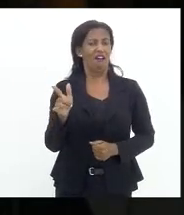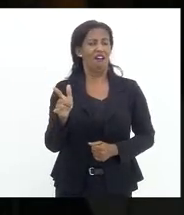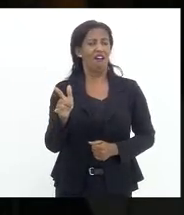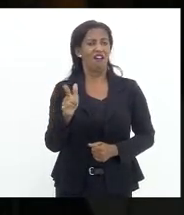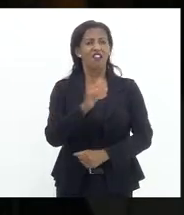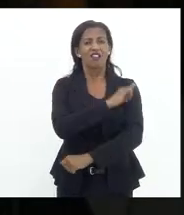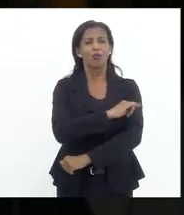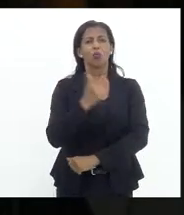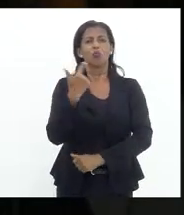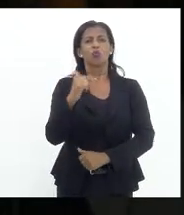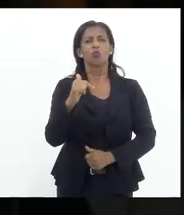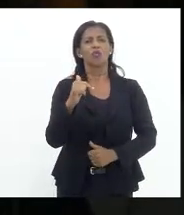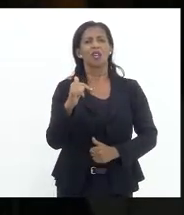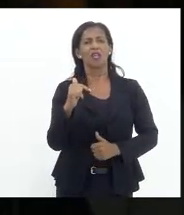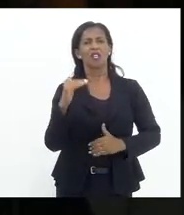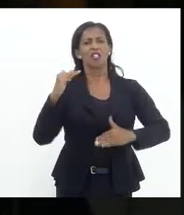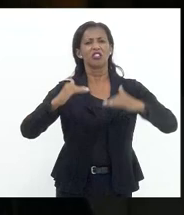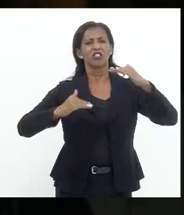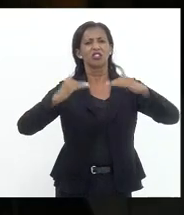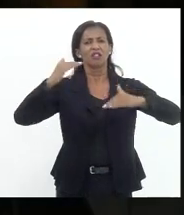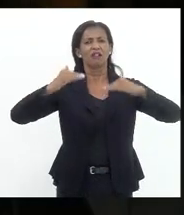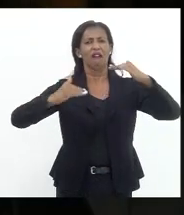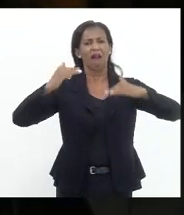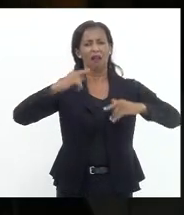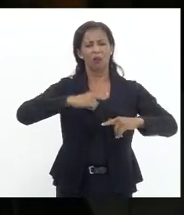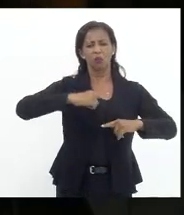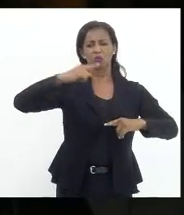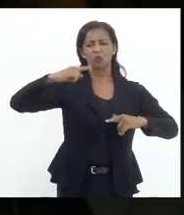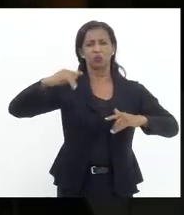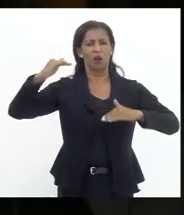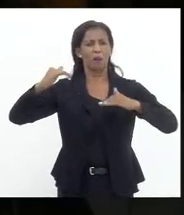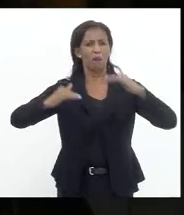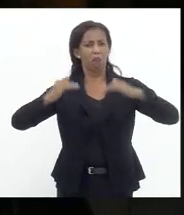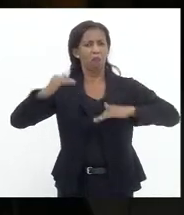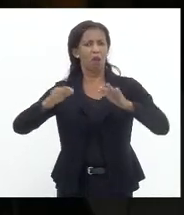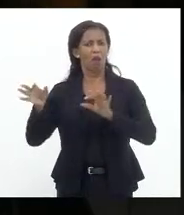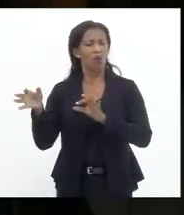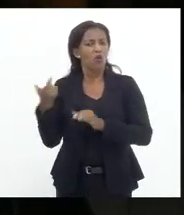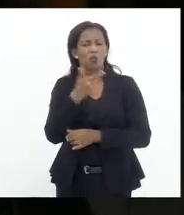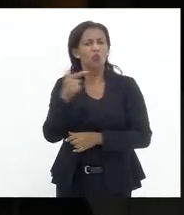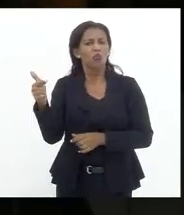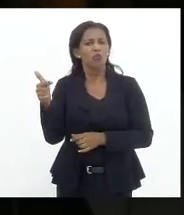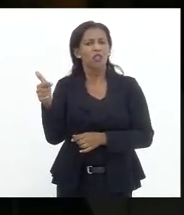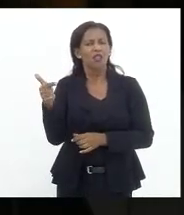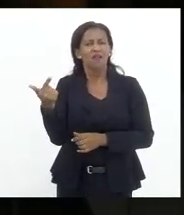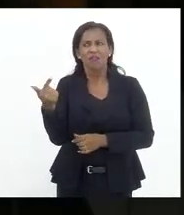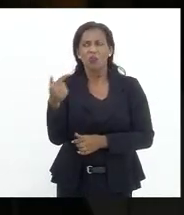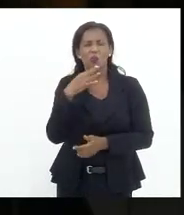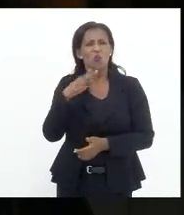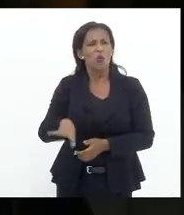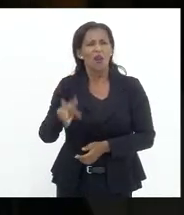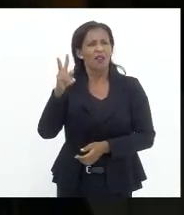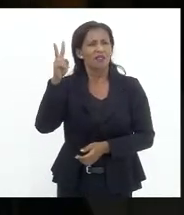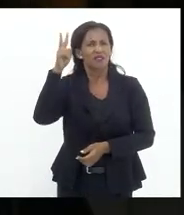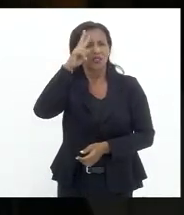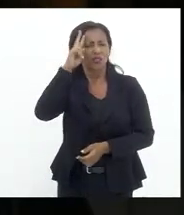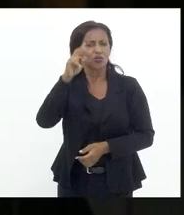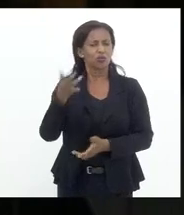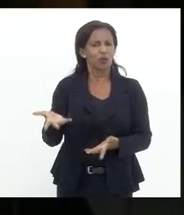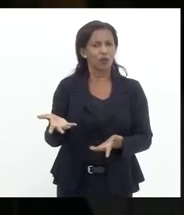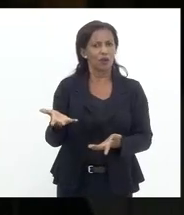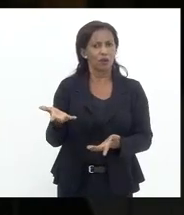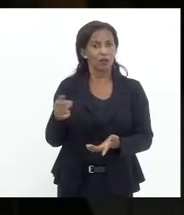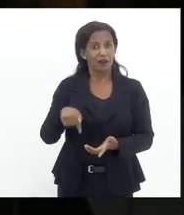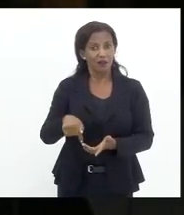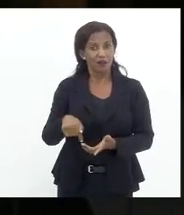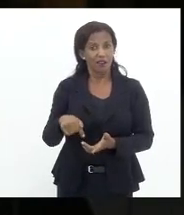escala para a indústria naval. Não tinha escala para a indústria naval. Um profundo desconhecimento da nossa história, porque a indústria naval